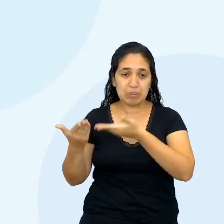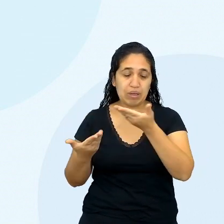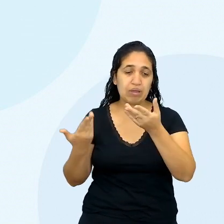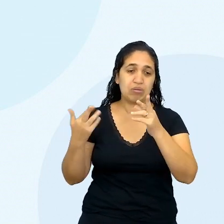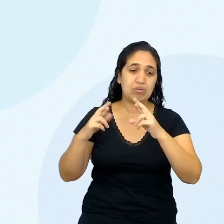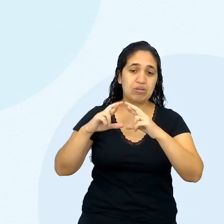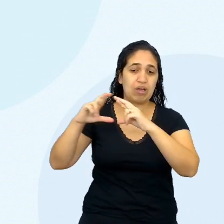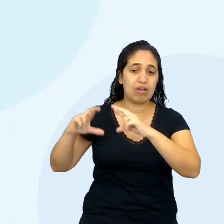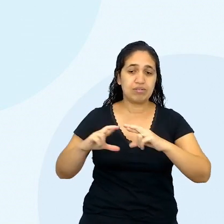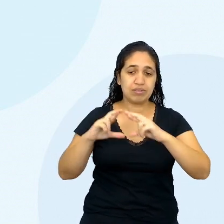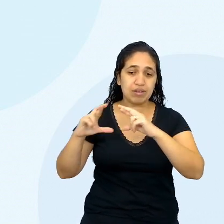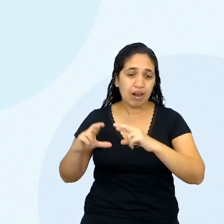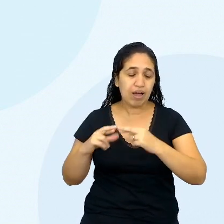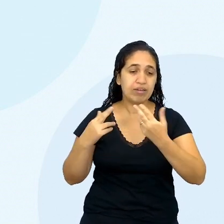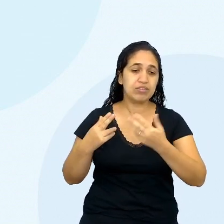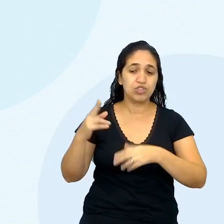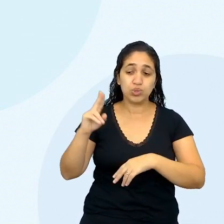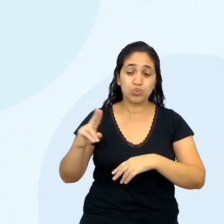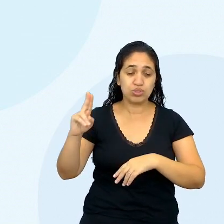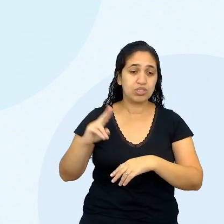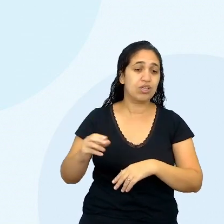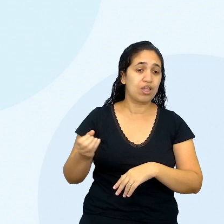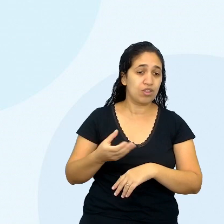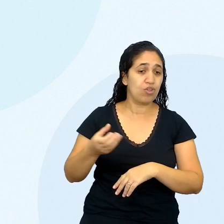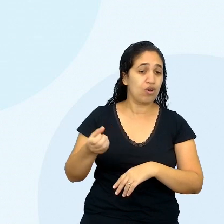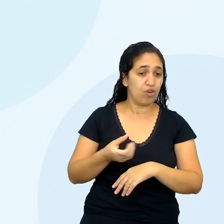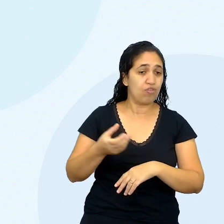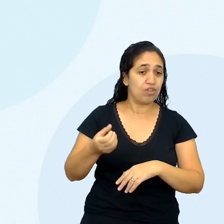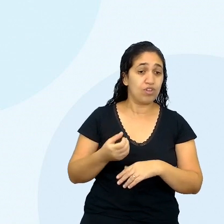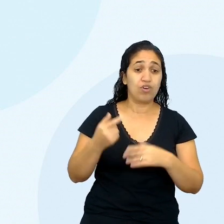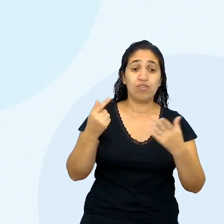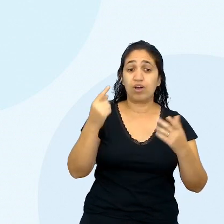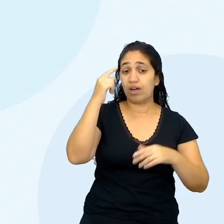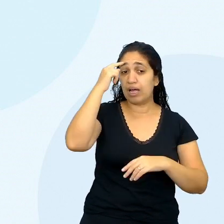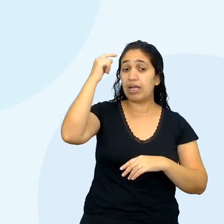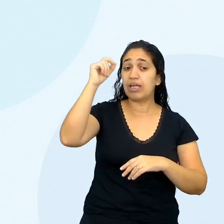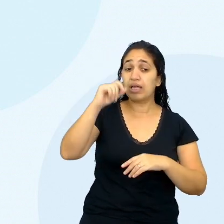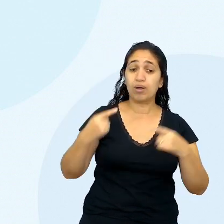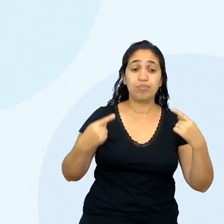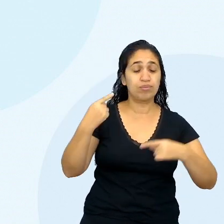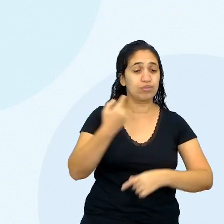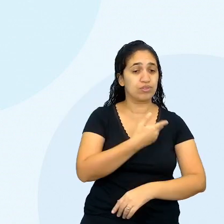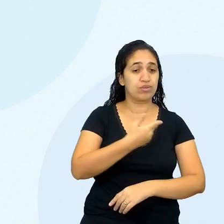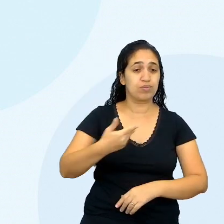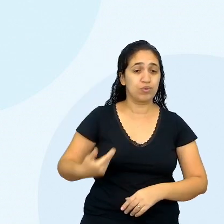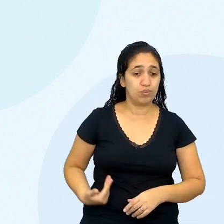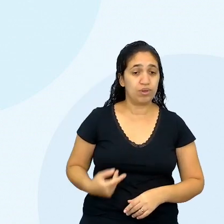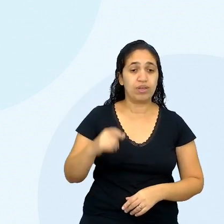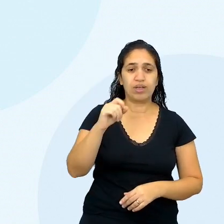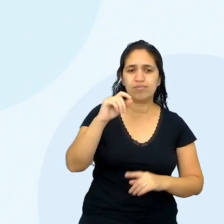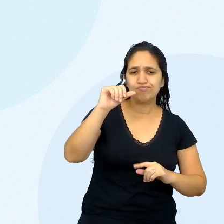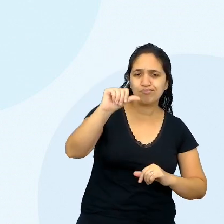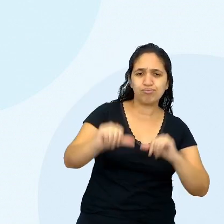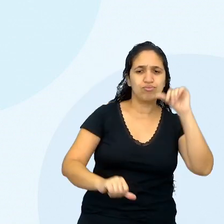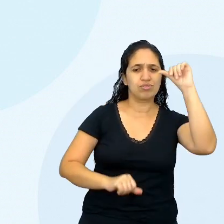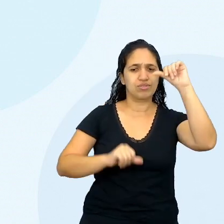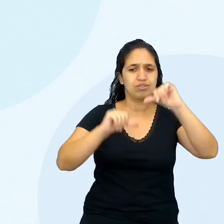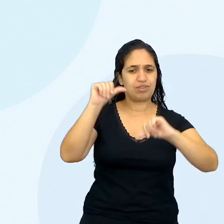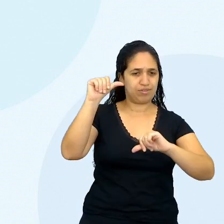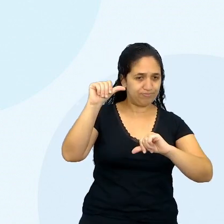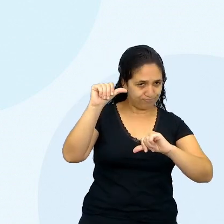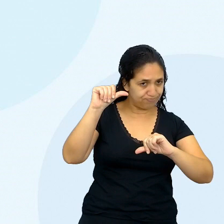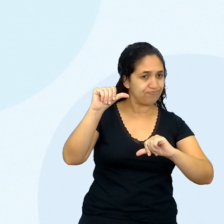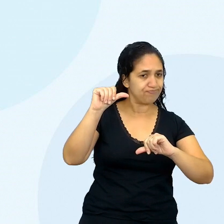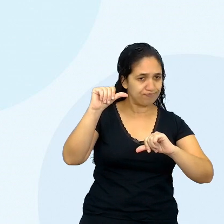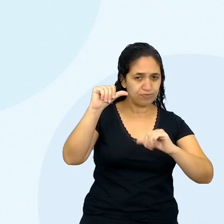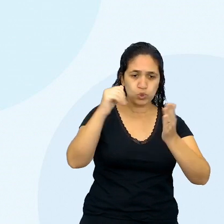reciclagem, de reutilização, não geração. E a ideia das políticas públicas é sempre de tentar inverter essa pirâmide, é